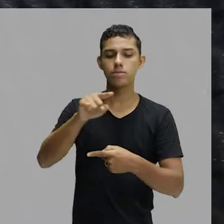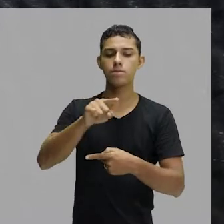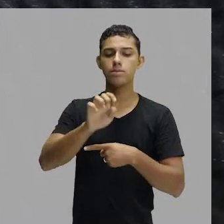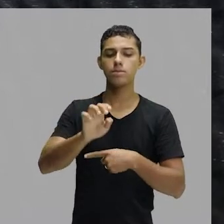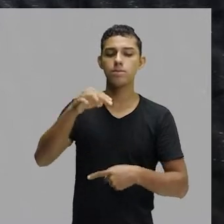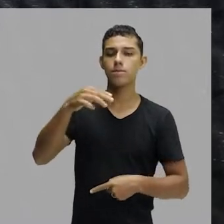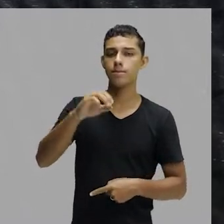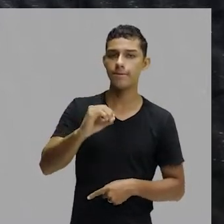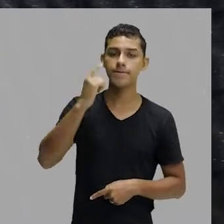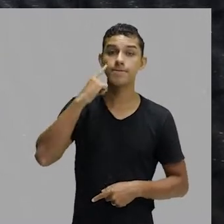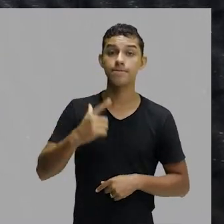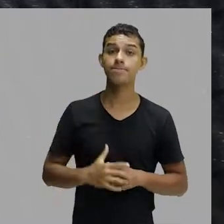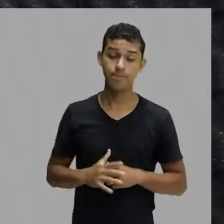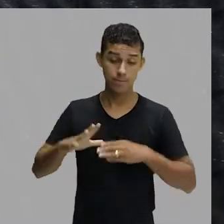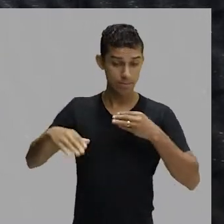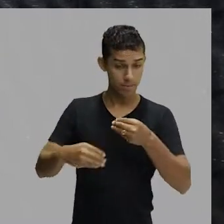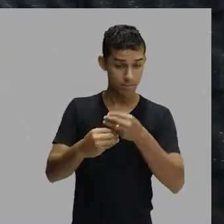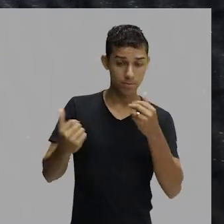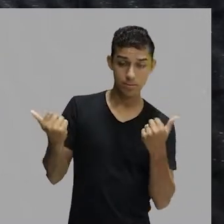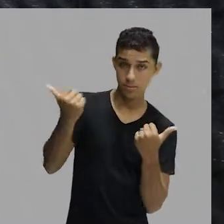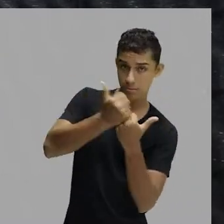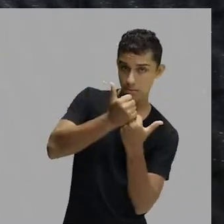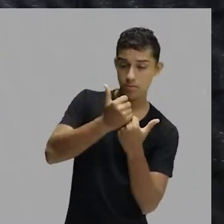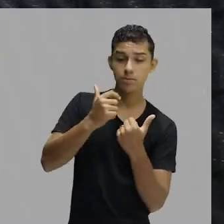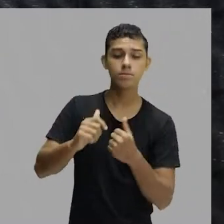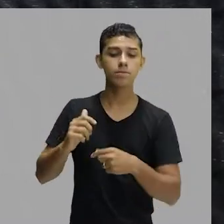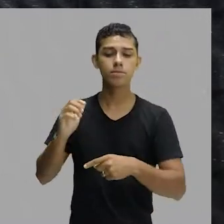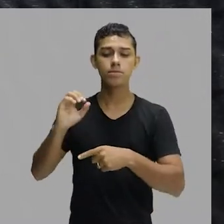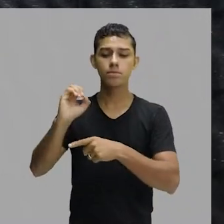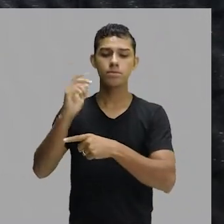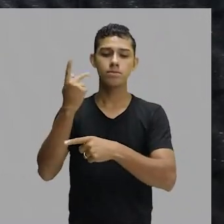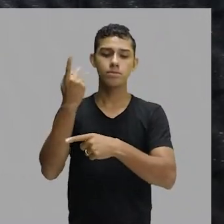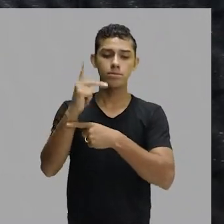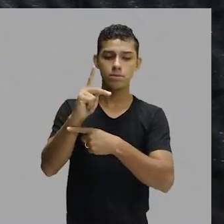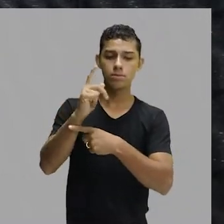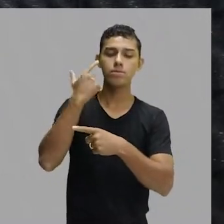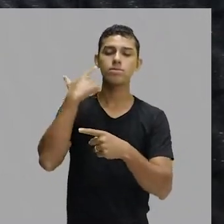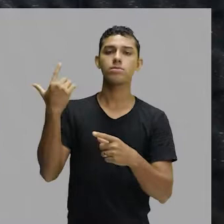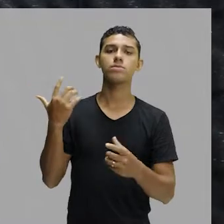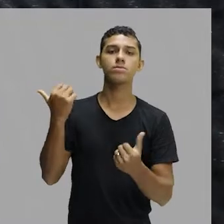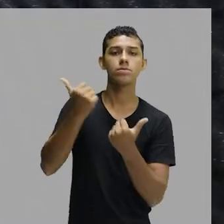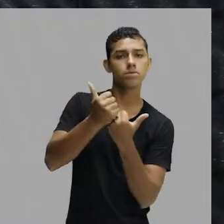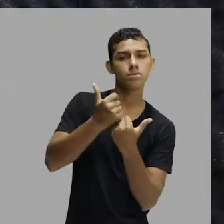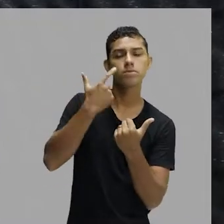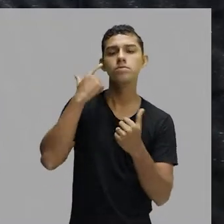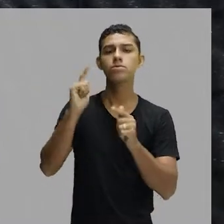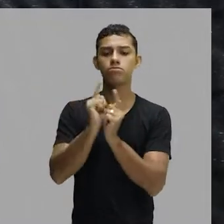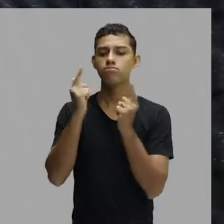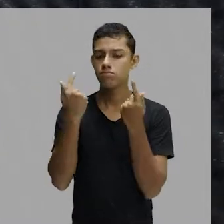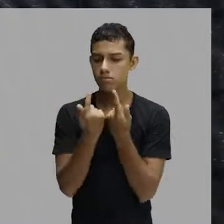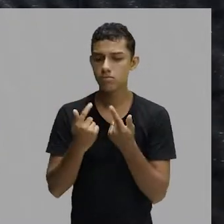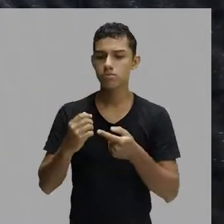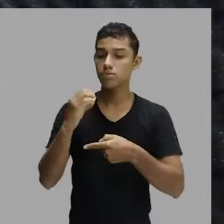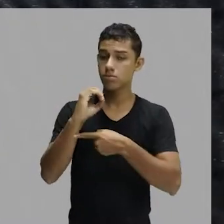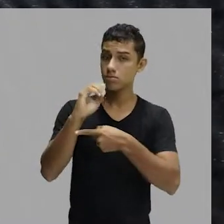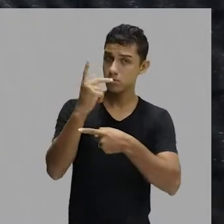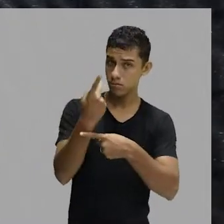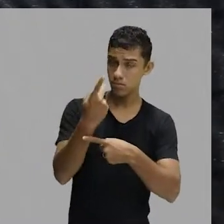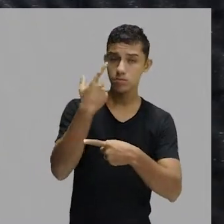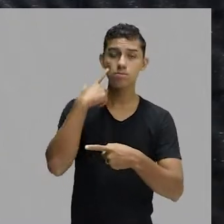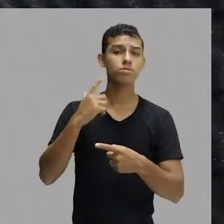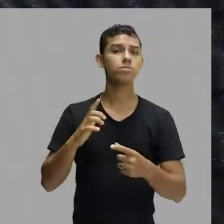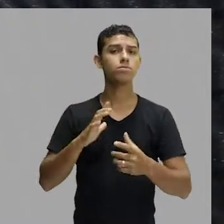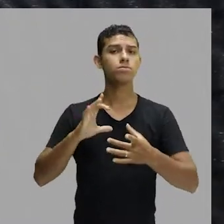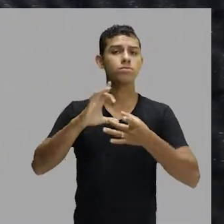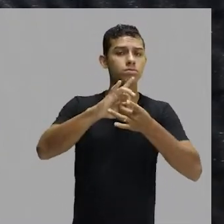tenho a substituição de um desses hidrogênios do benzeno pelo grupo OH,